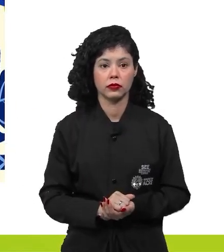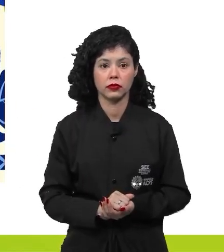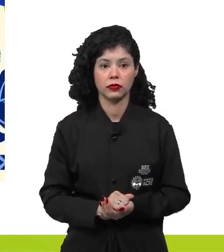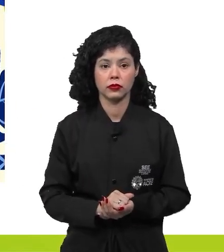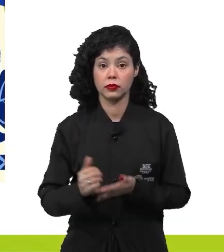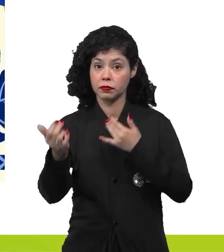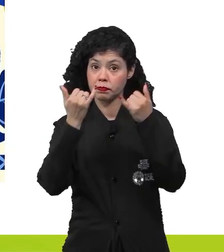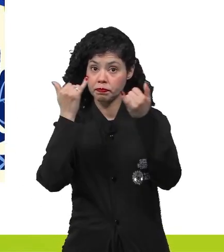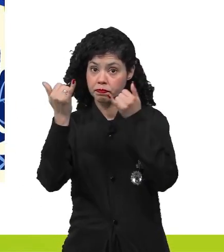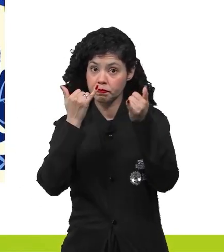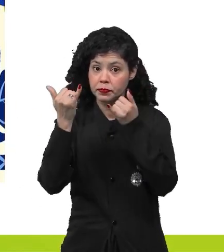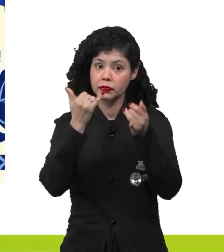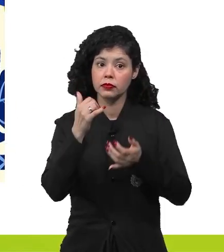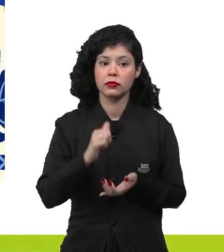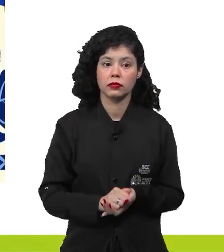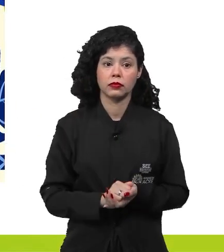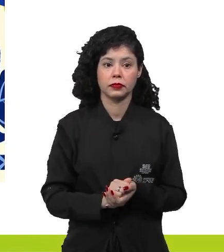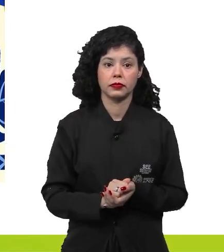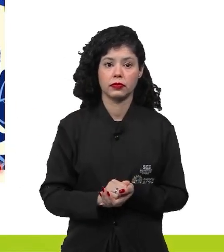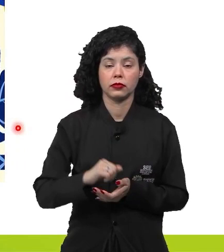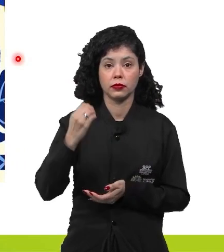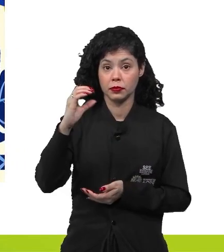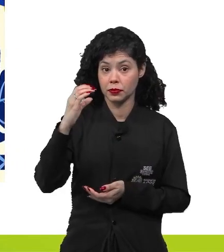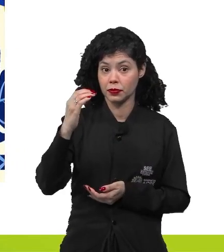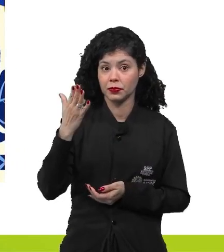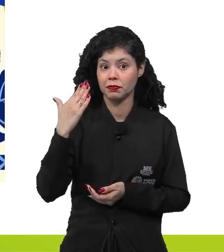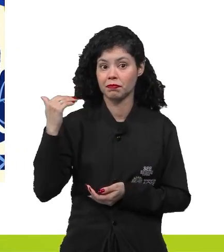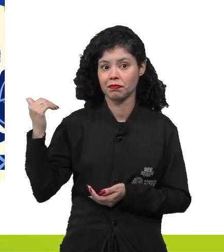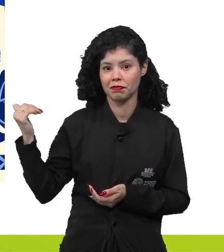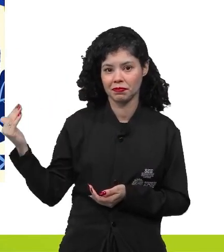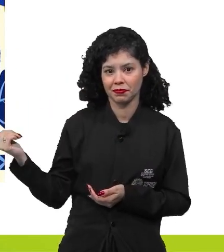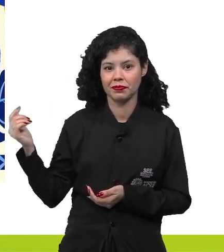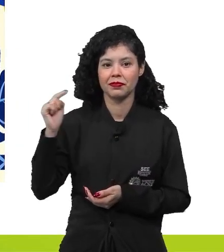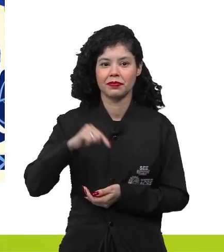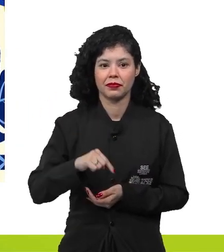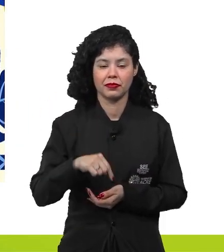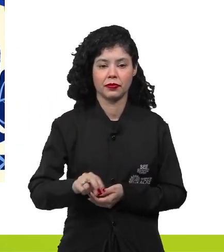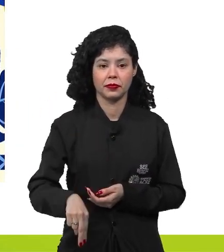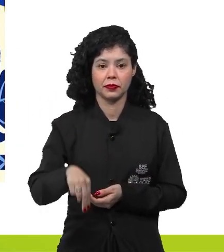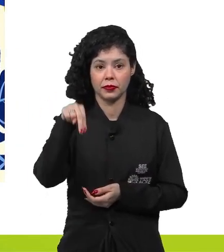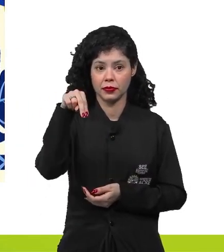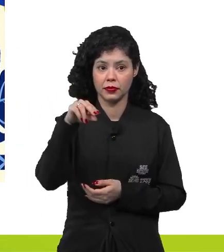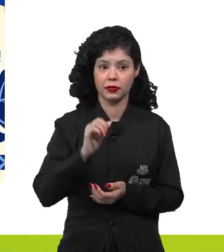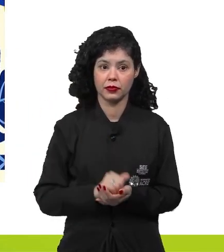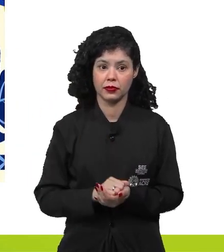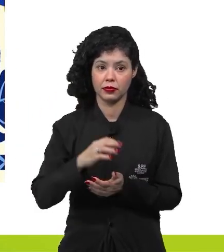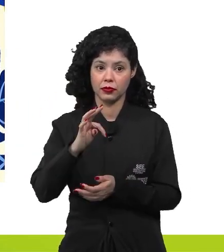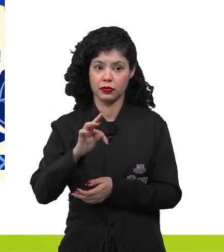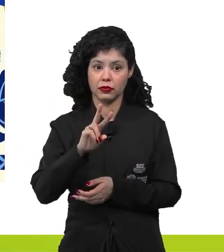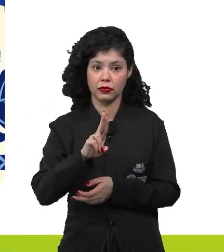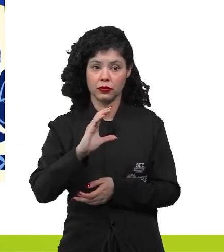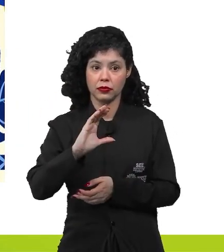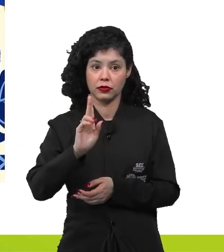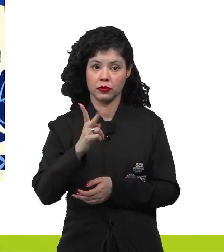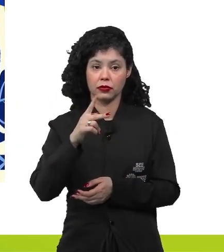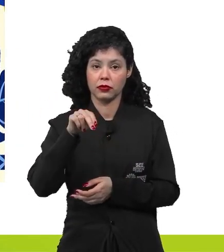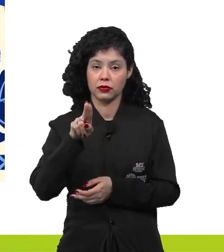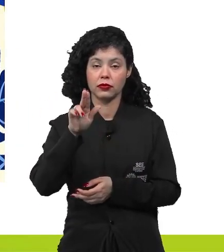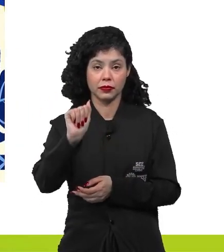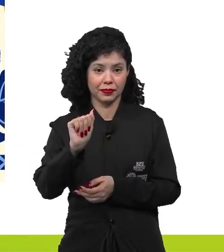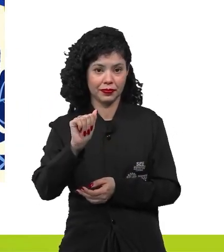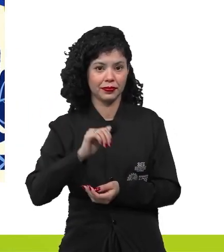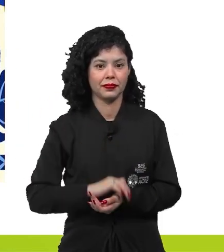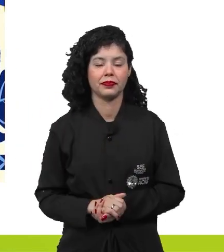uma propaganda de um guaraná muito famoso aqui na região norte, que é o Guaraná Tuxaua. E